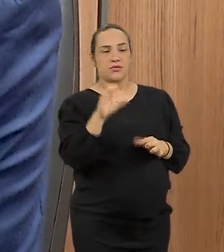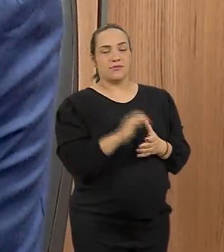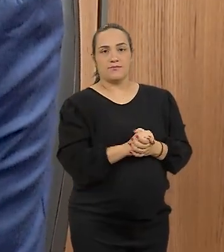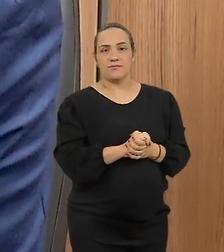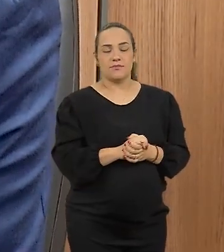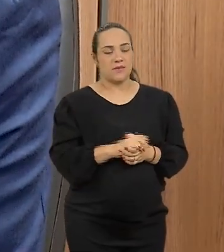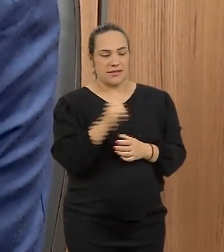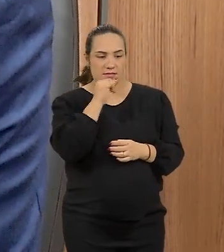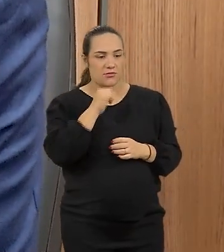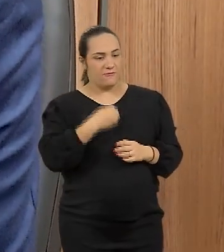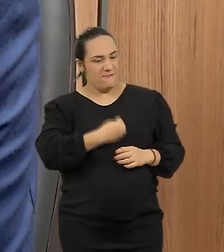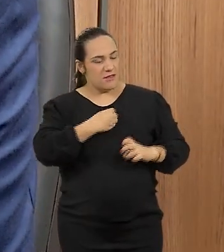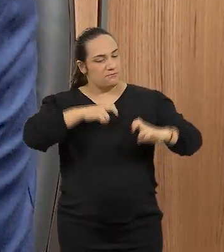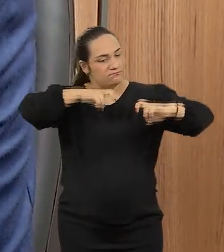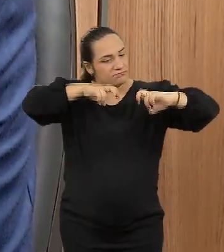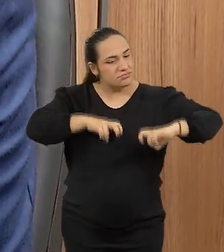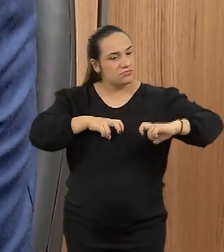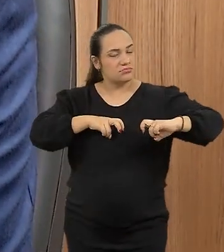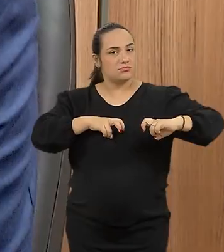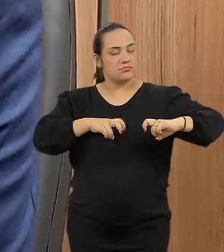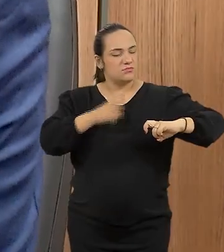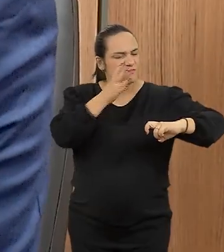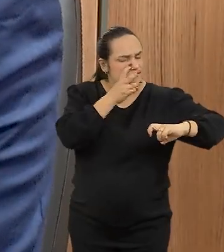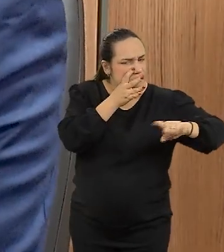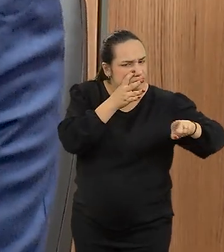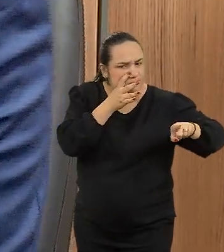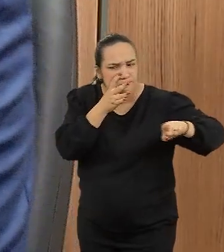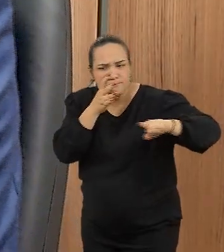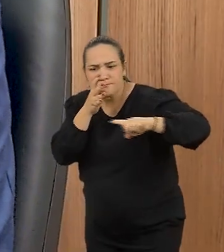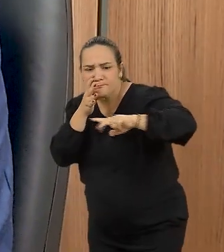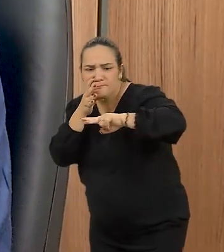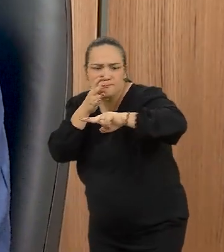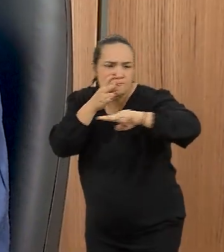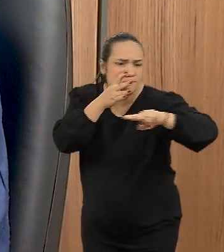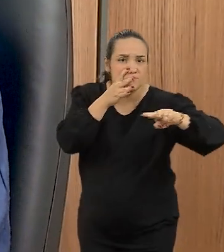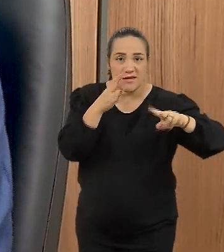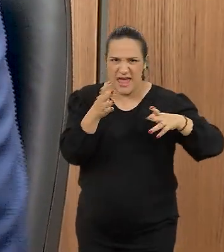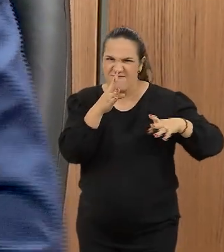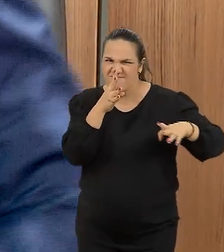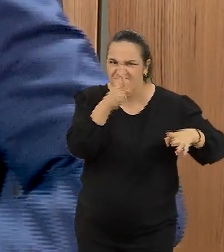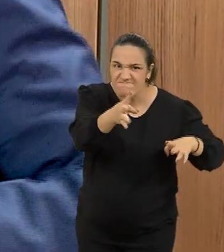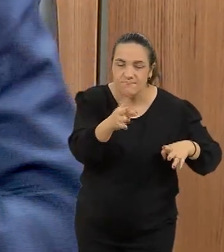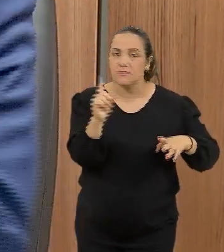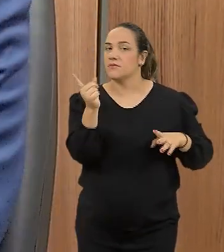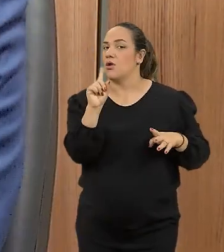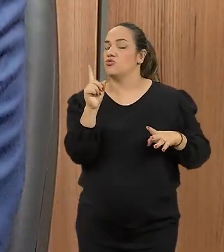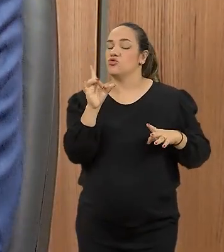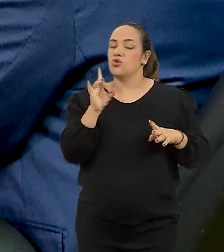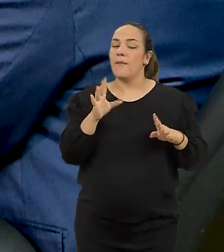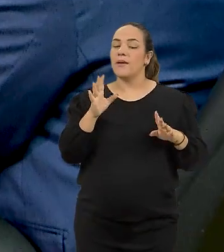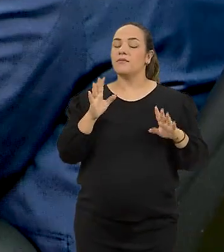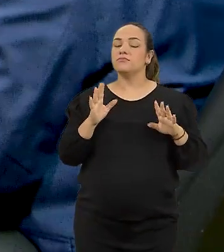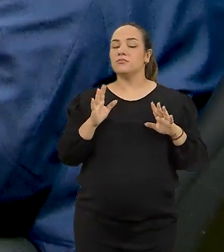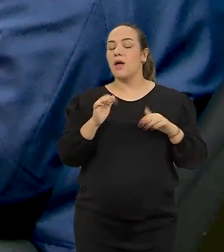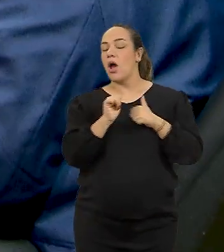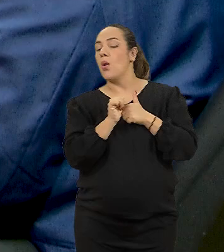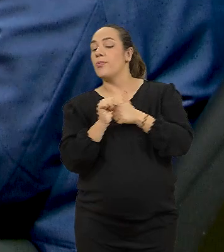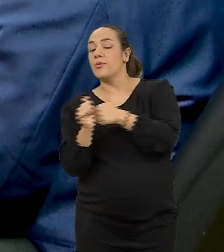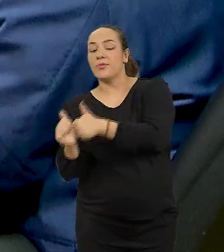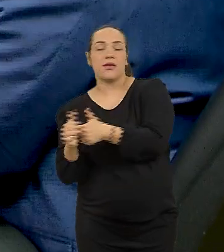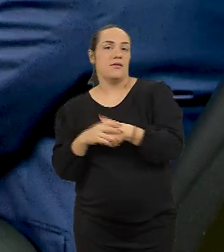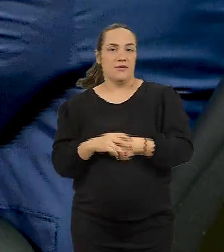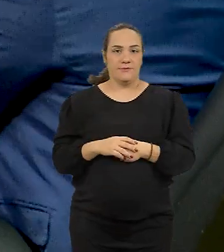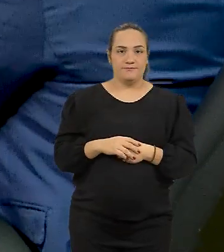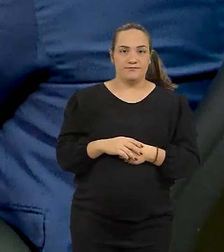ele faz o que você reclamou, ele está presente nas audiências, não para interferir, porque as técnicas de mediação e de